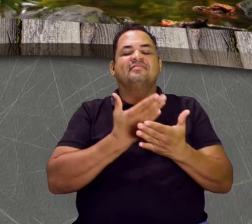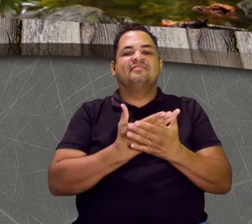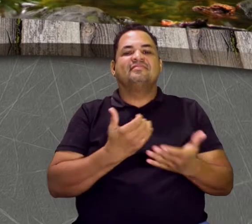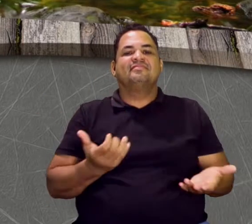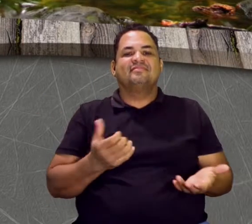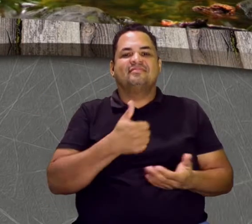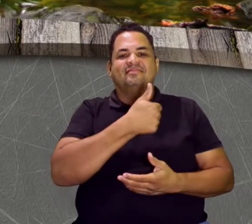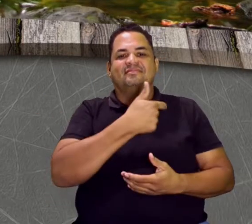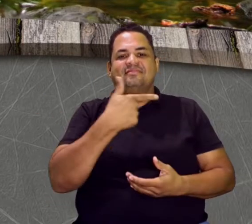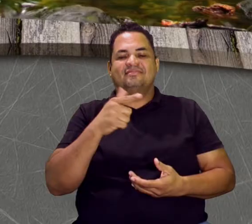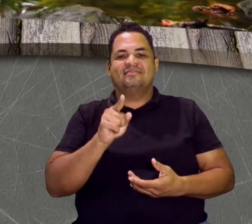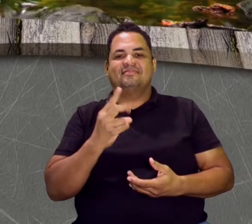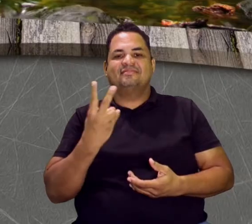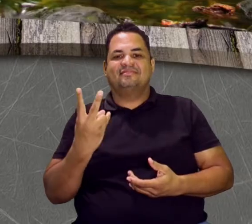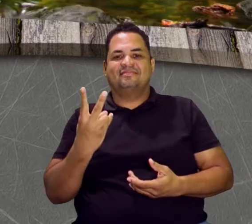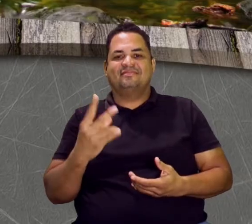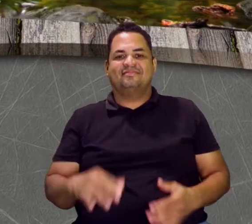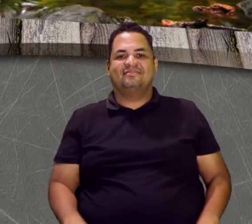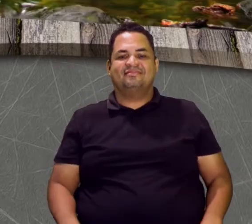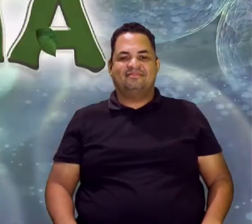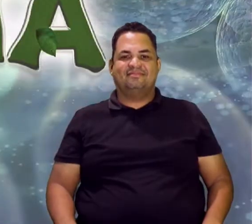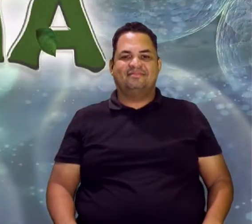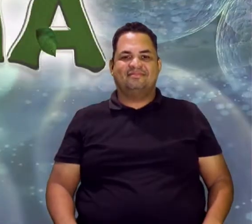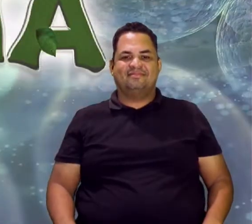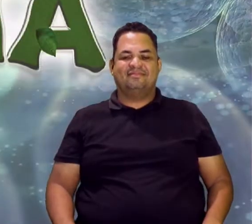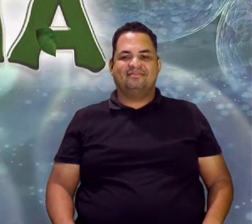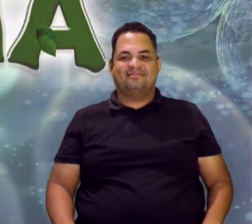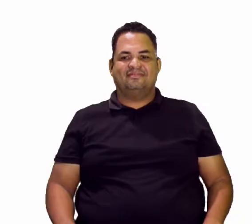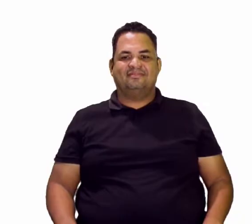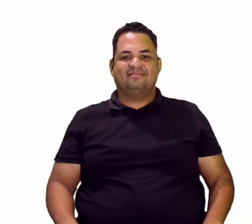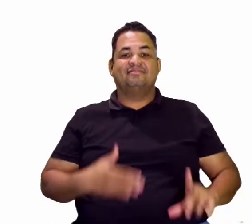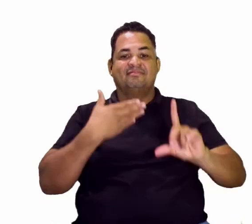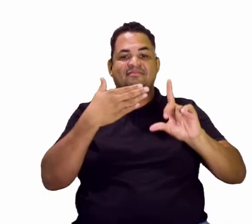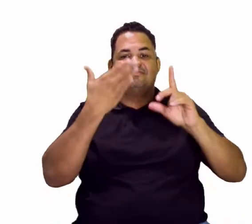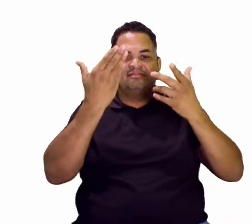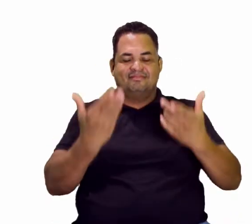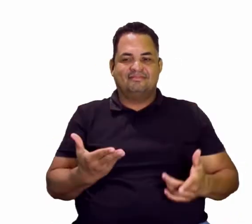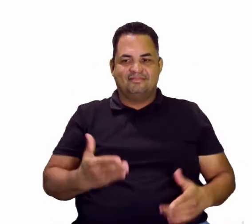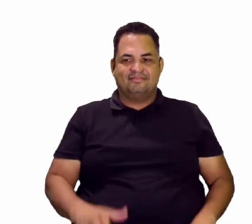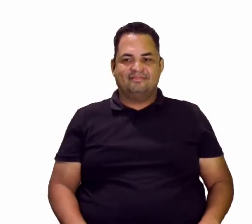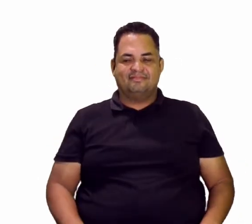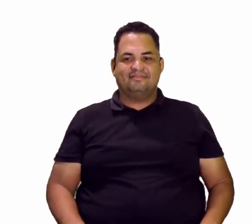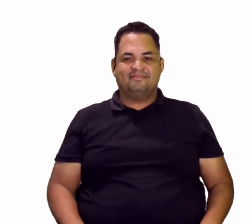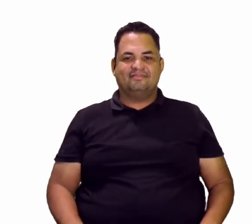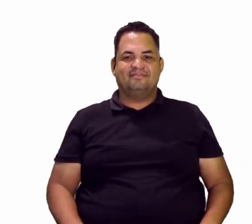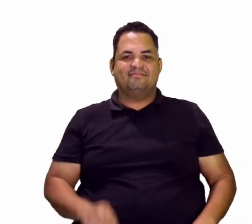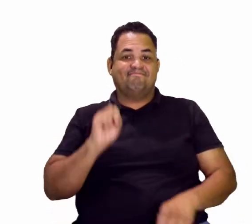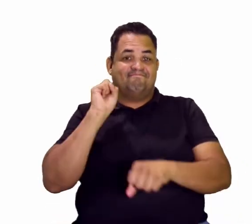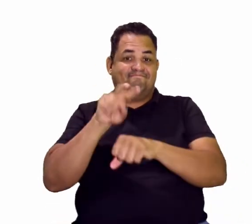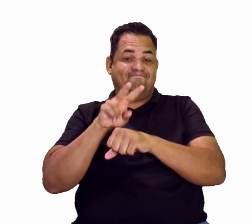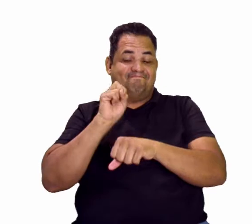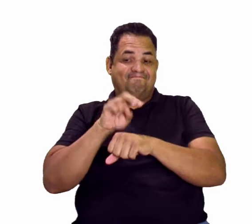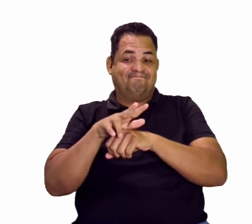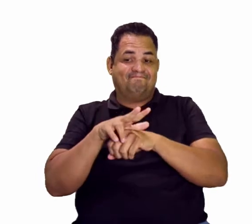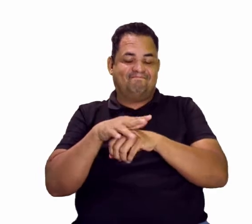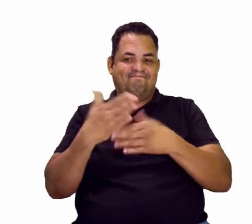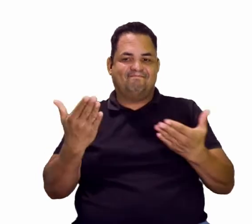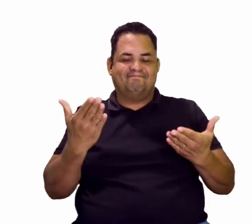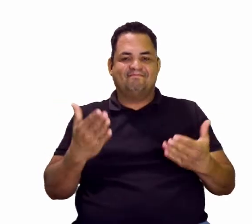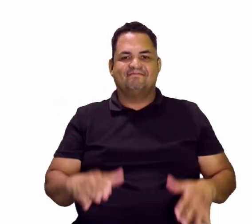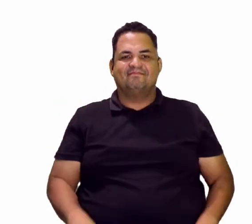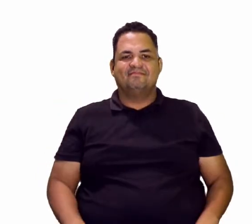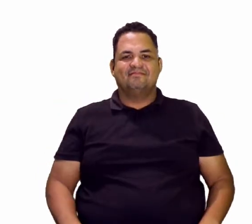aula 12.2. É isso aí. Joga lá no quadro. Vírus. Gente,